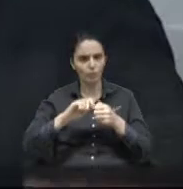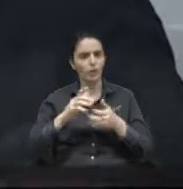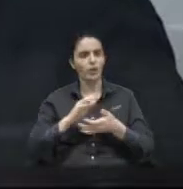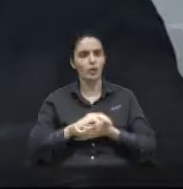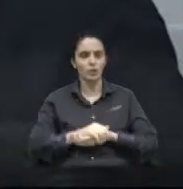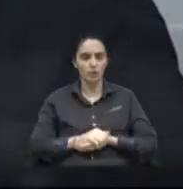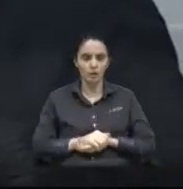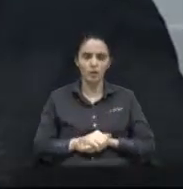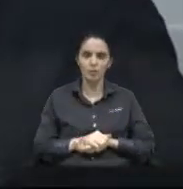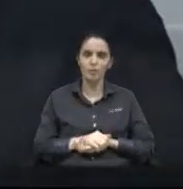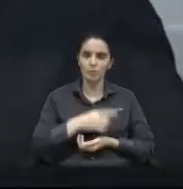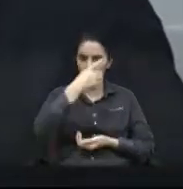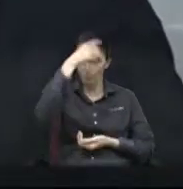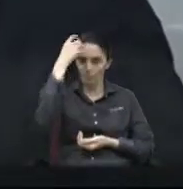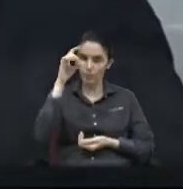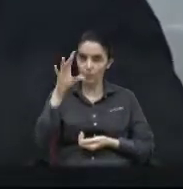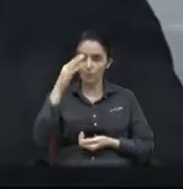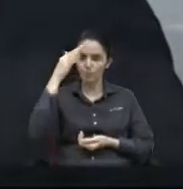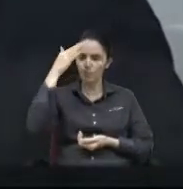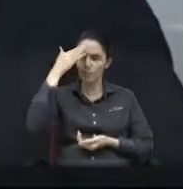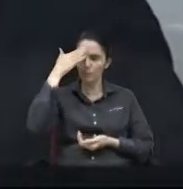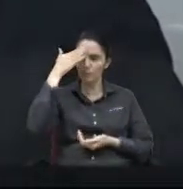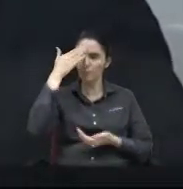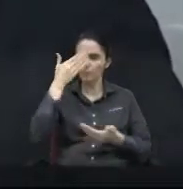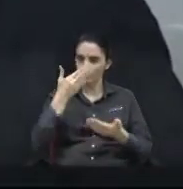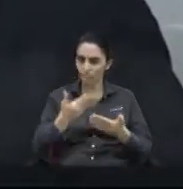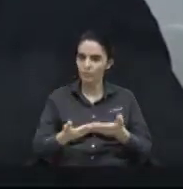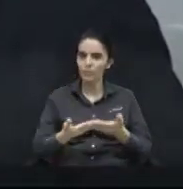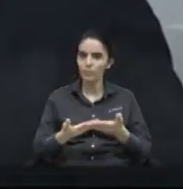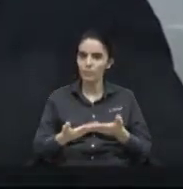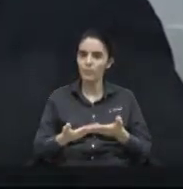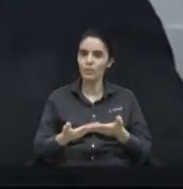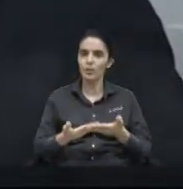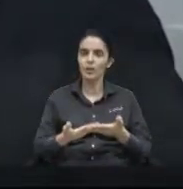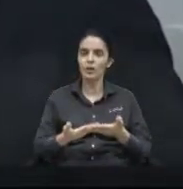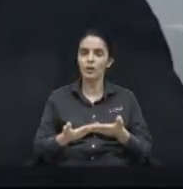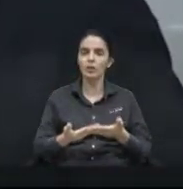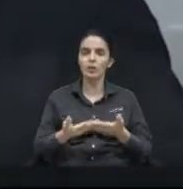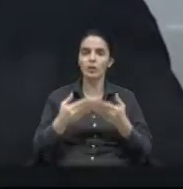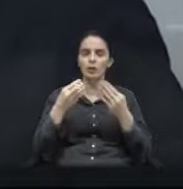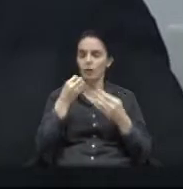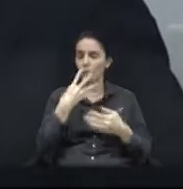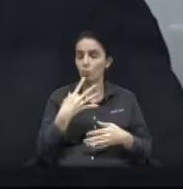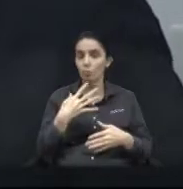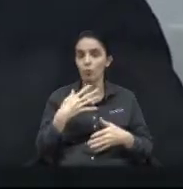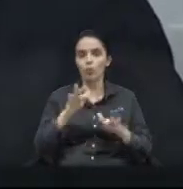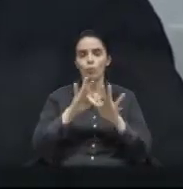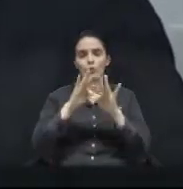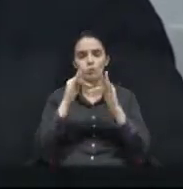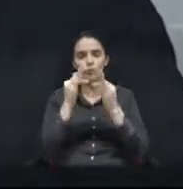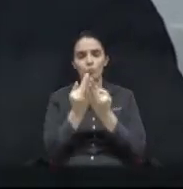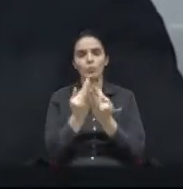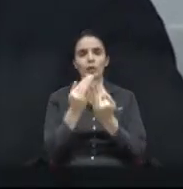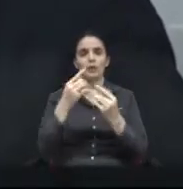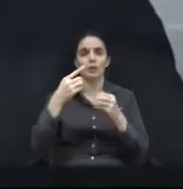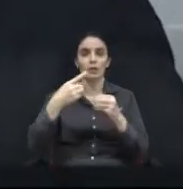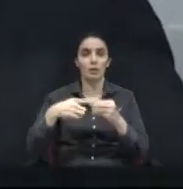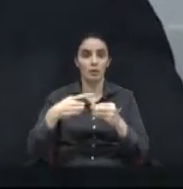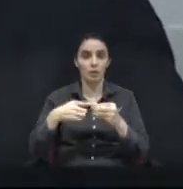isso é muito importante para toda a população para todas as famílias da nossa cidade